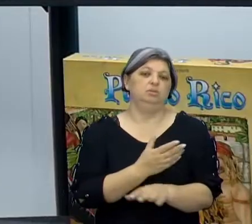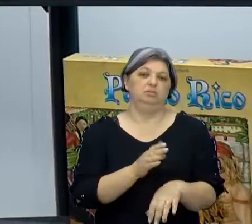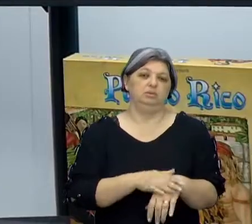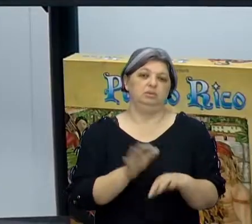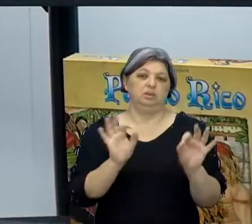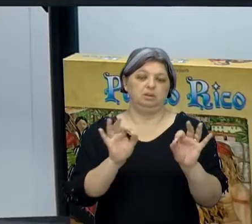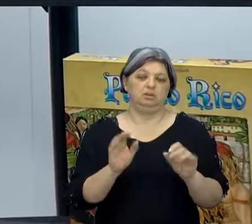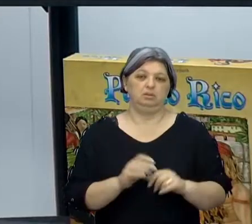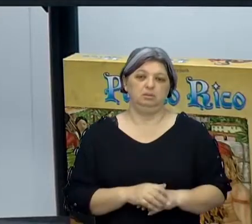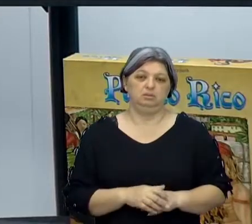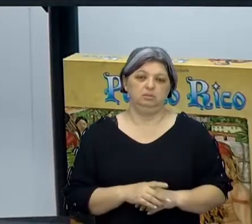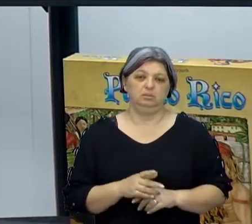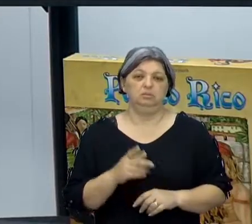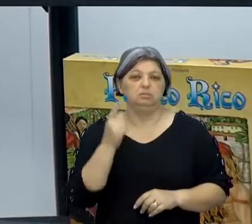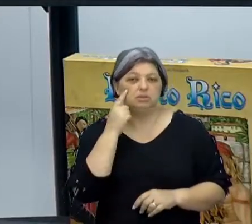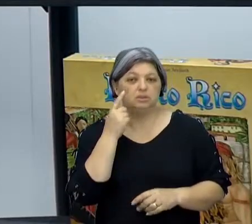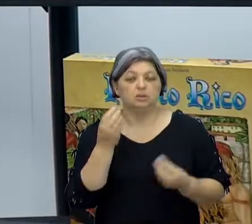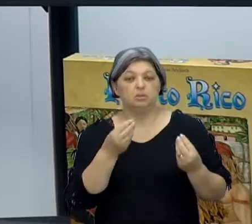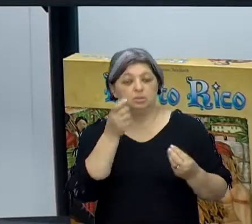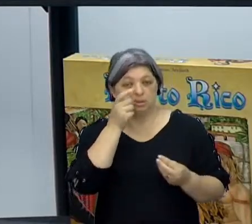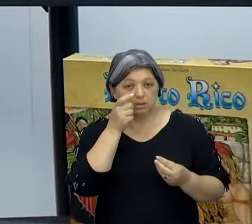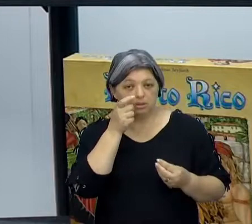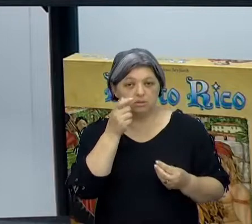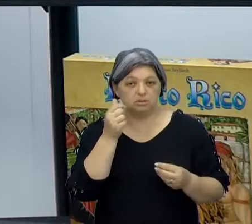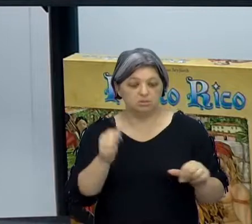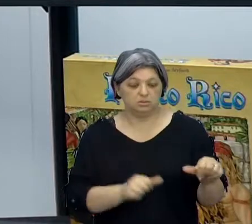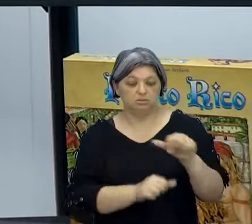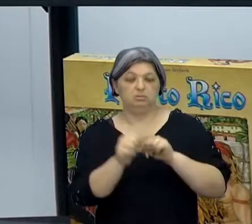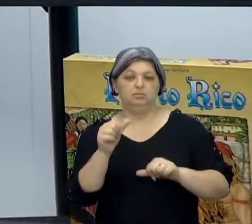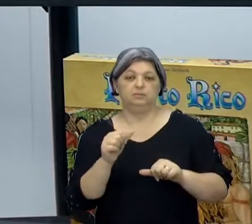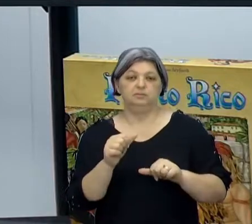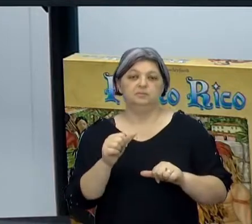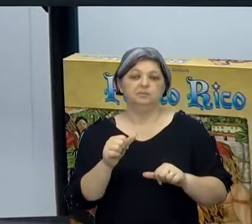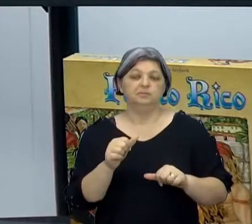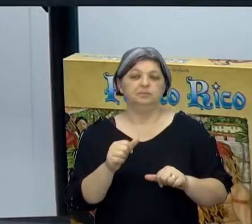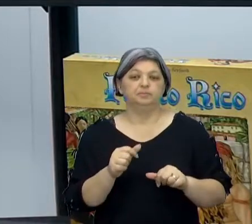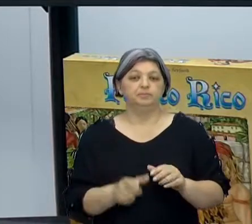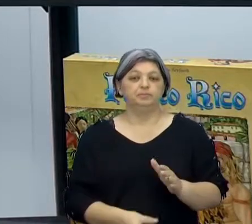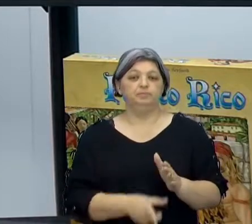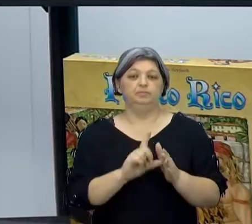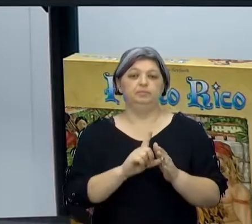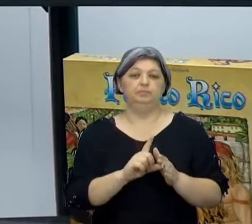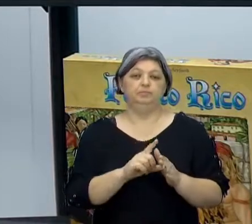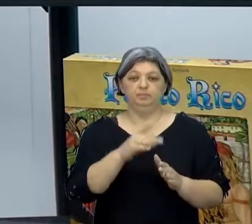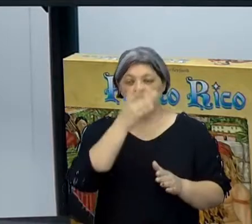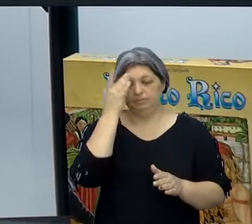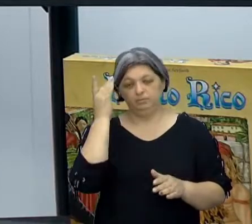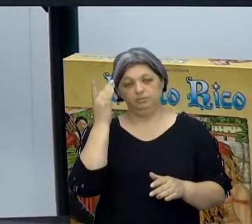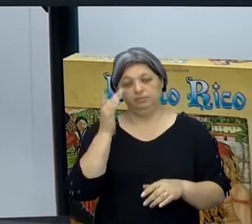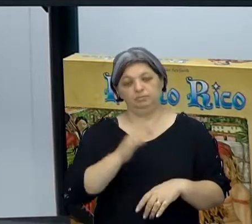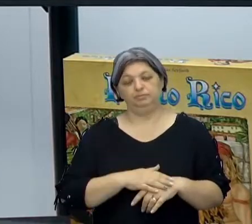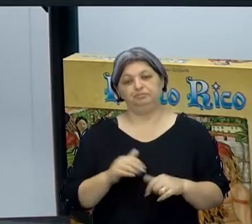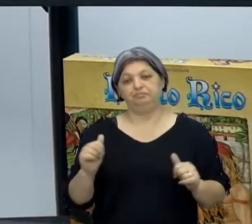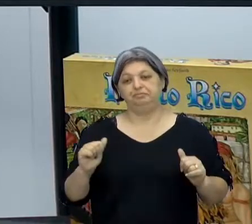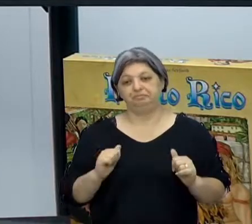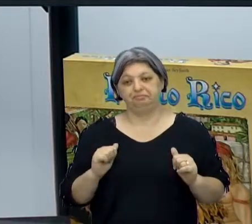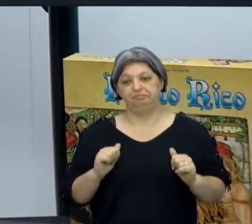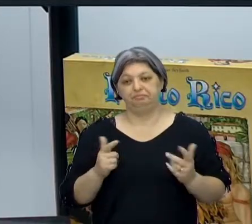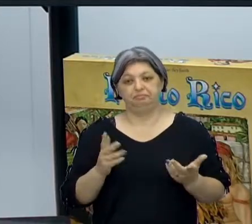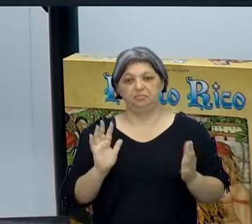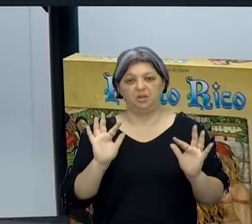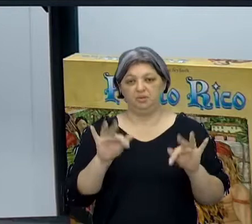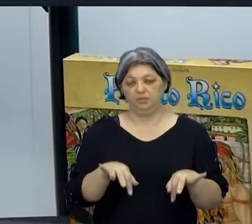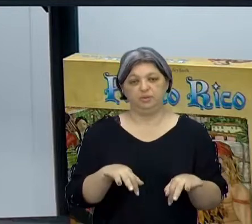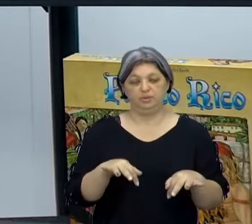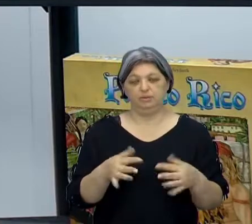interessante você pensar em formas de que o jogo acabe antes de que o jogador não tenha mais o que fazer, porque senão você fica com um final de jogo